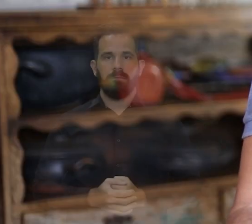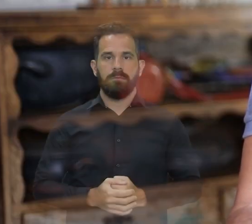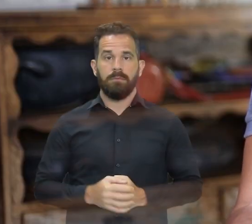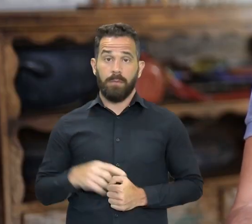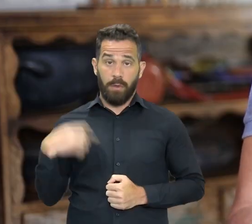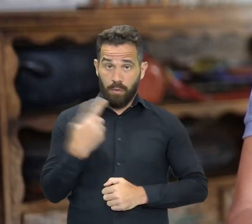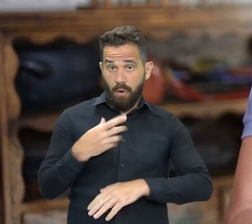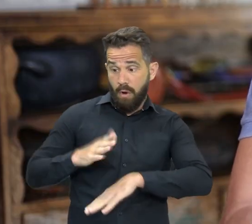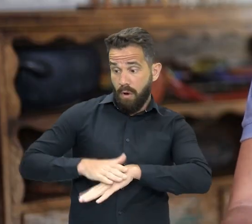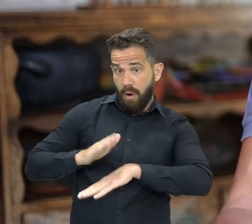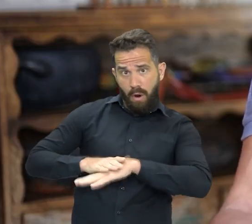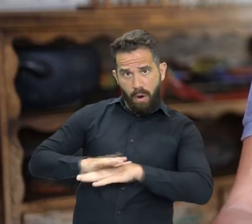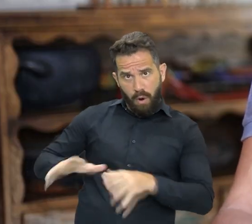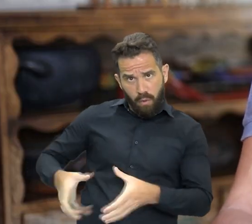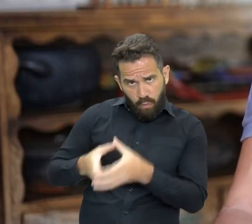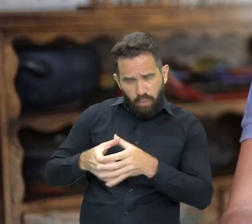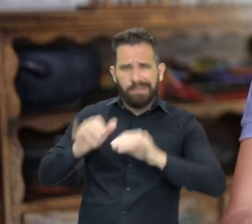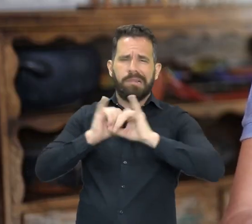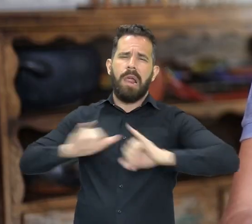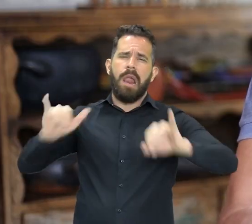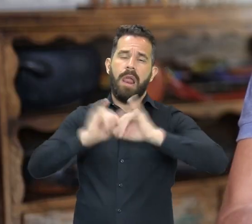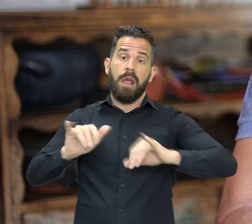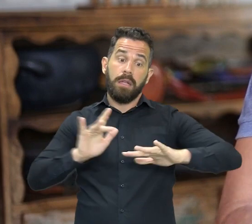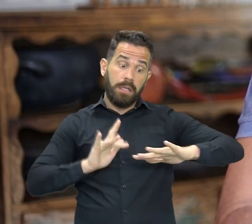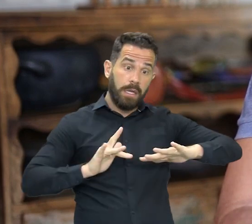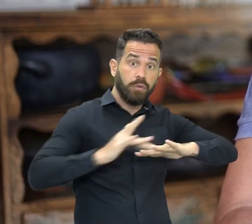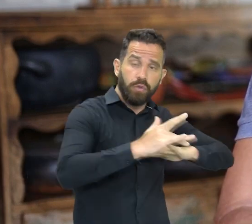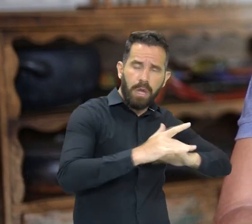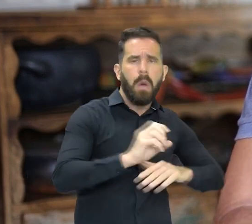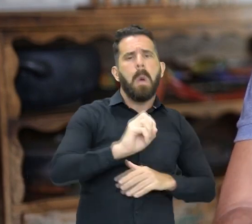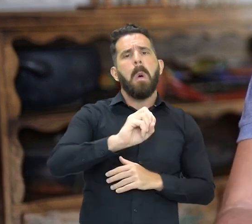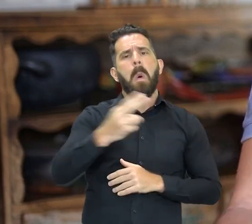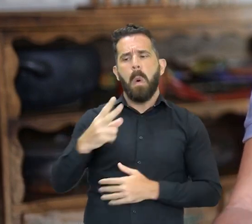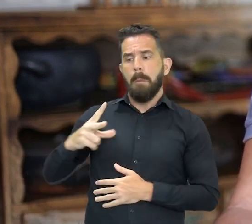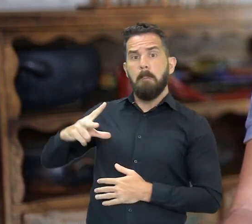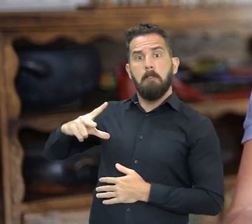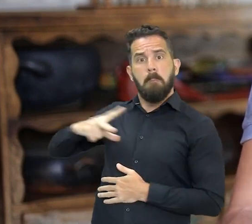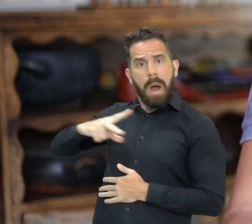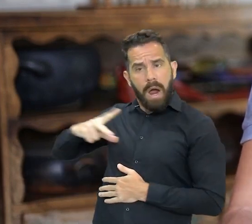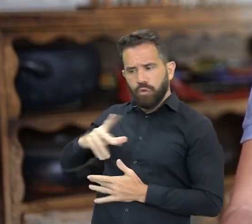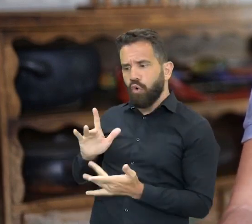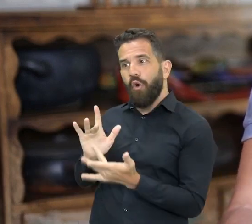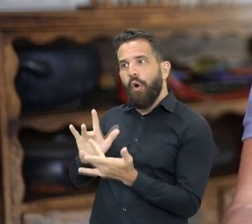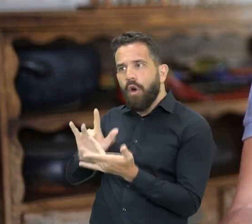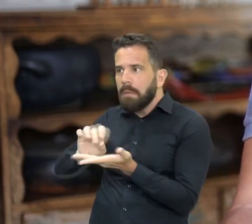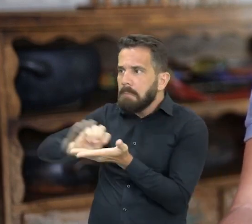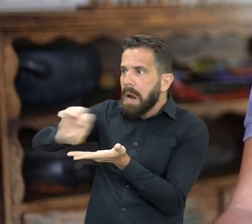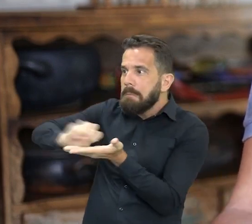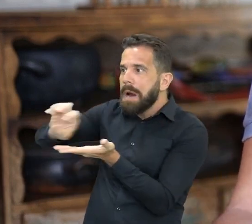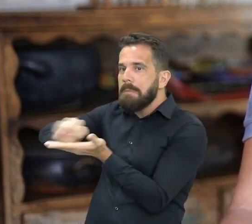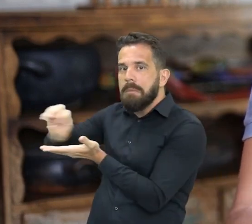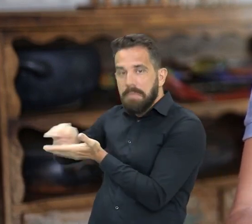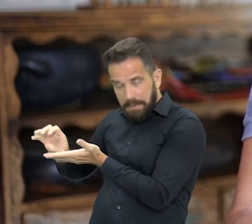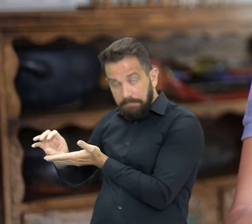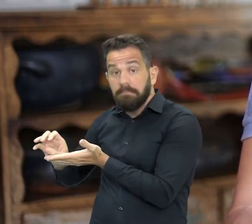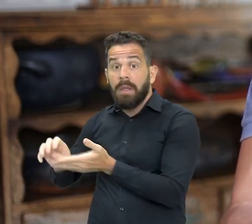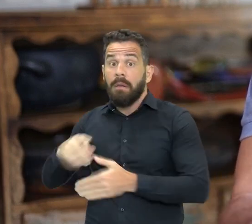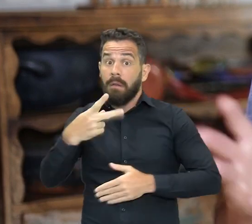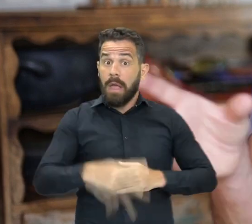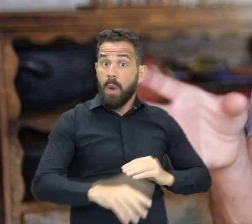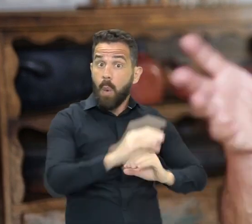Aí nós usamos as redes sociais, usamos os contatos pessoais, a